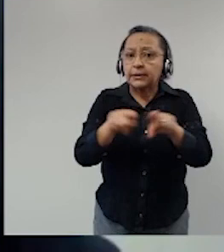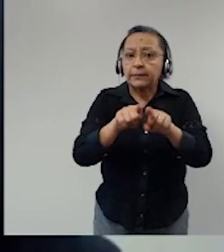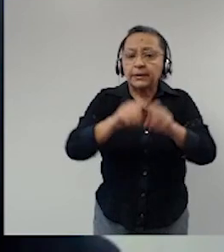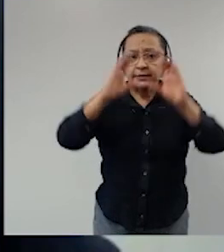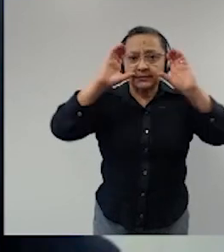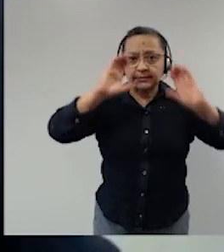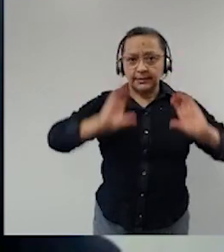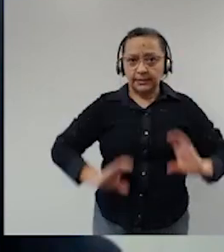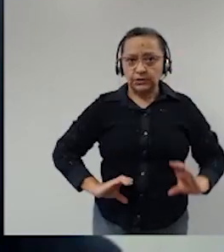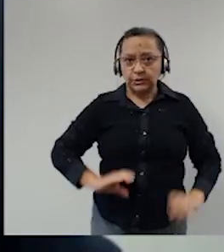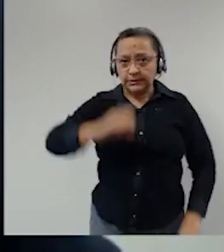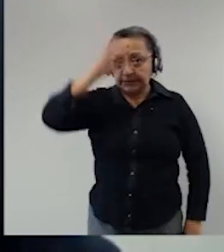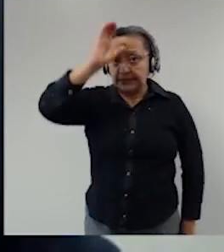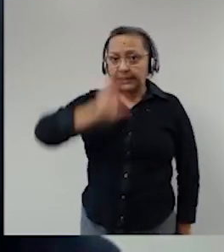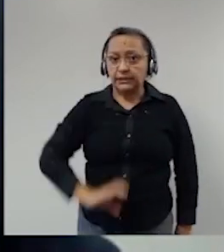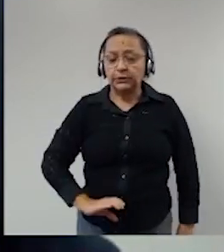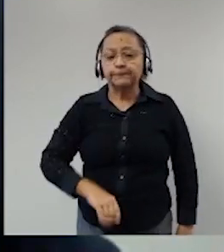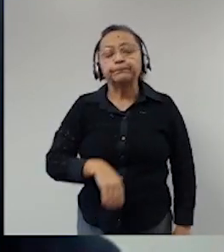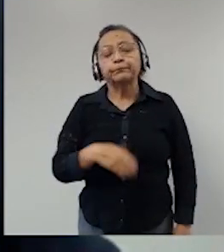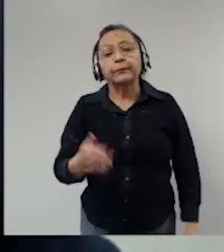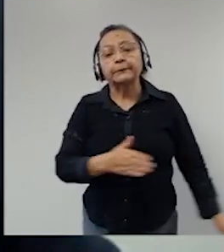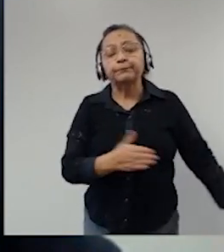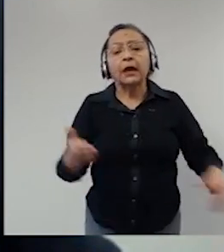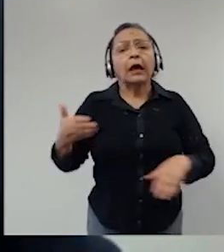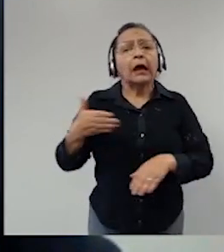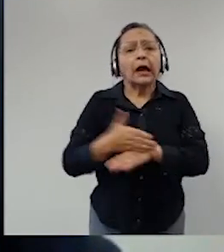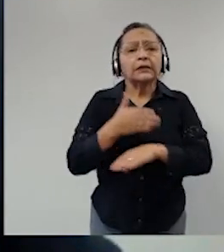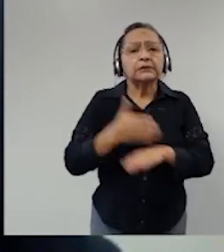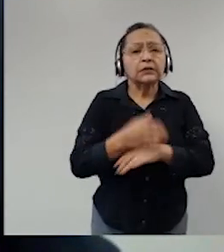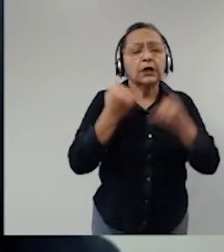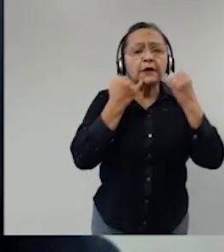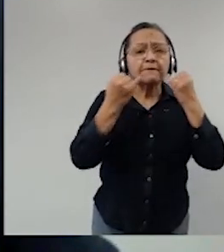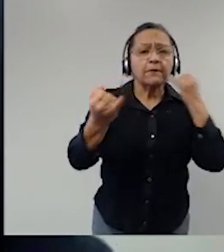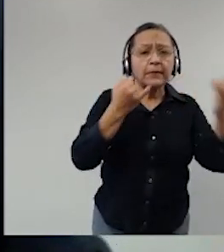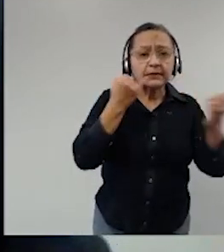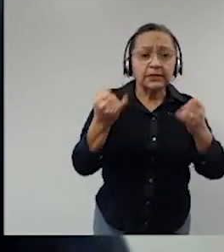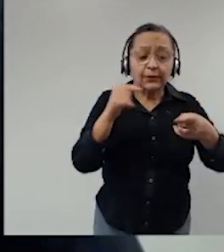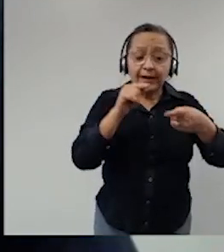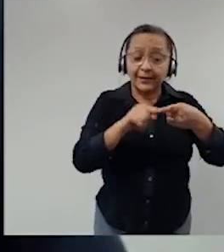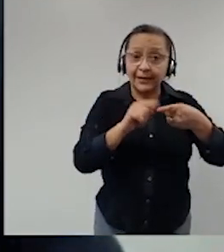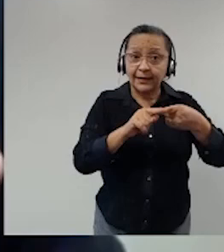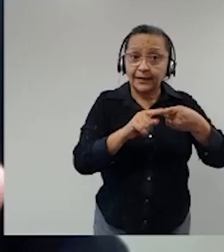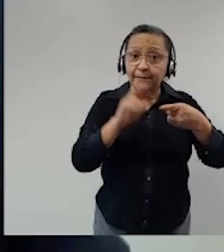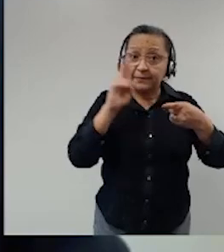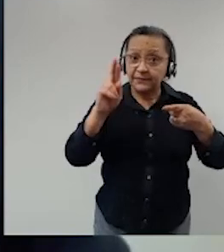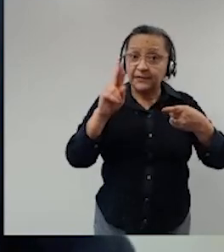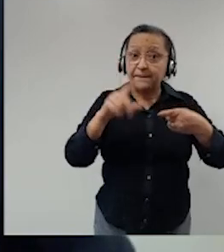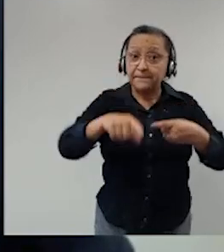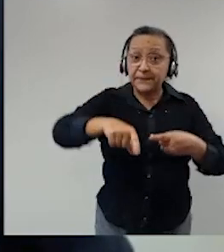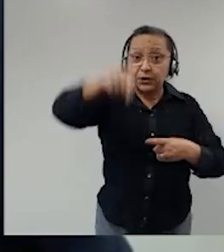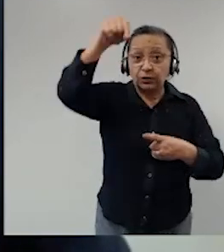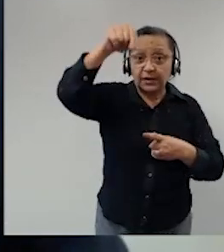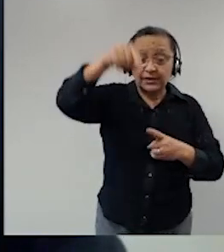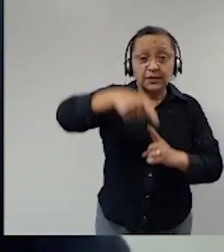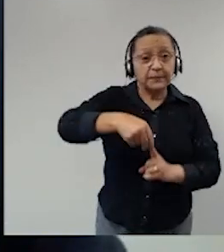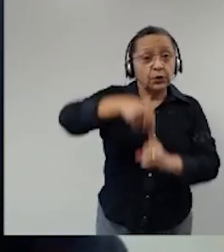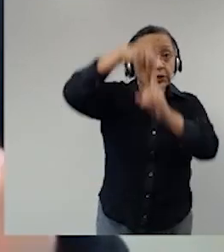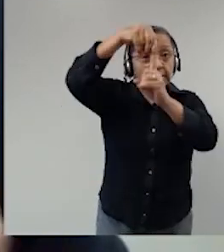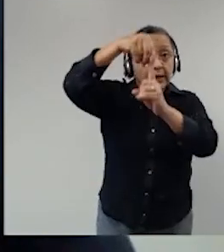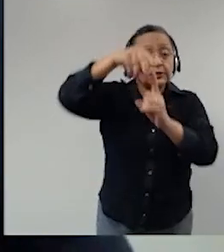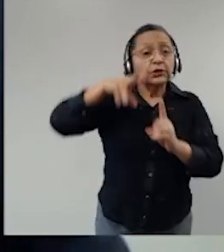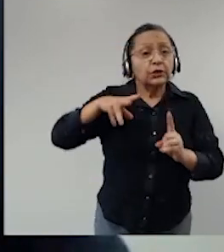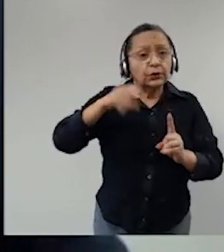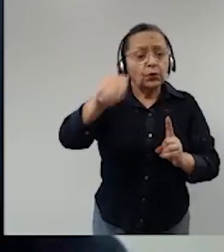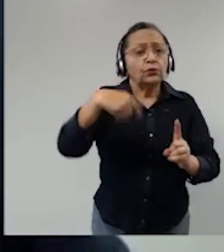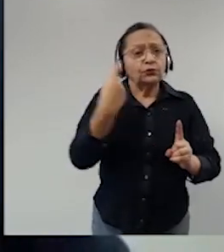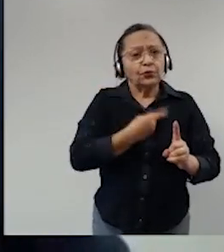bem, o acesso à informação na perspectiva da própria prioridade que todos nós devemos ter